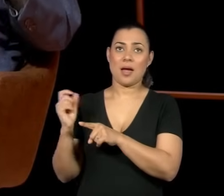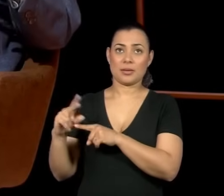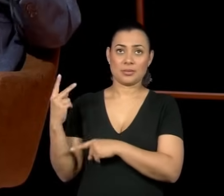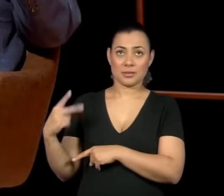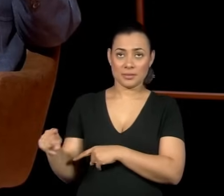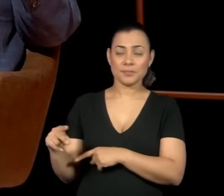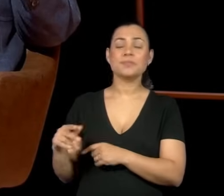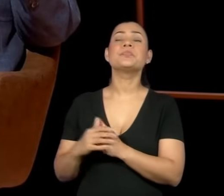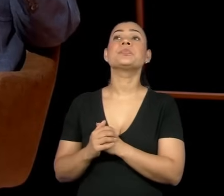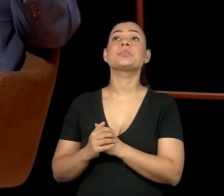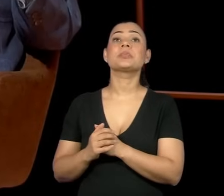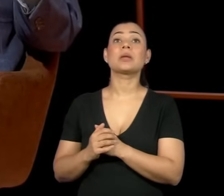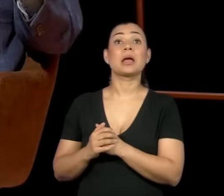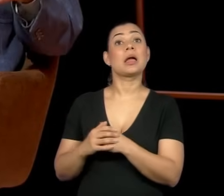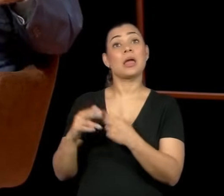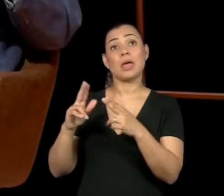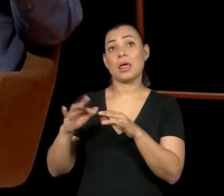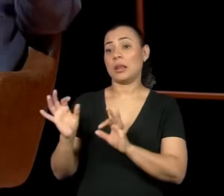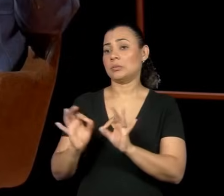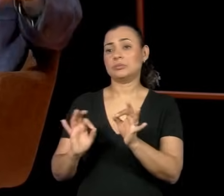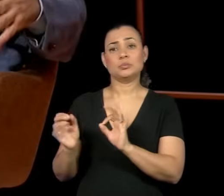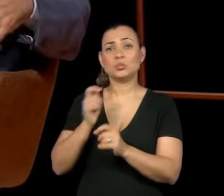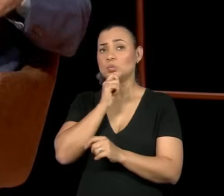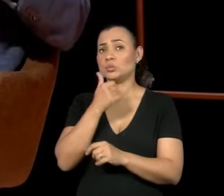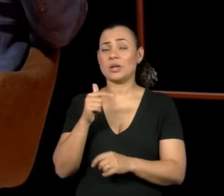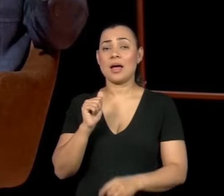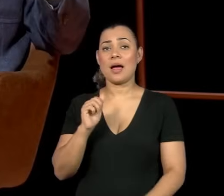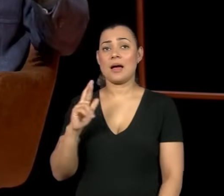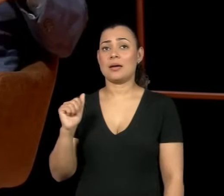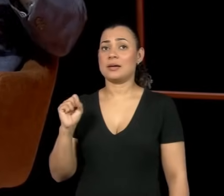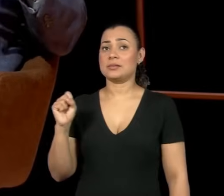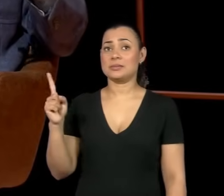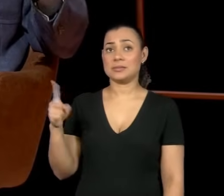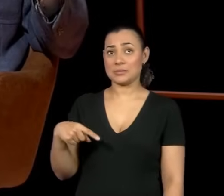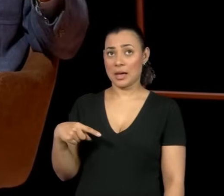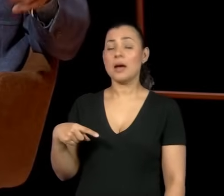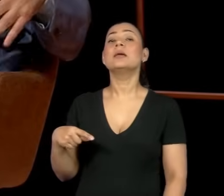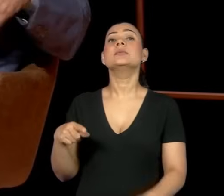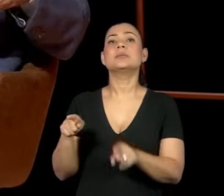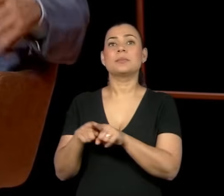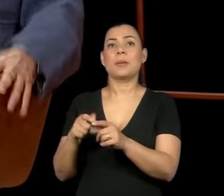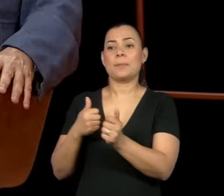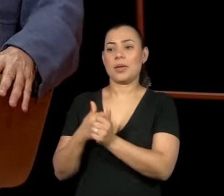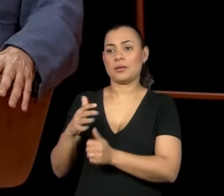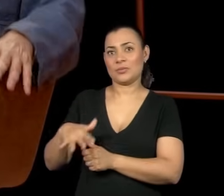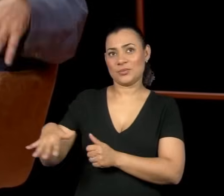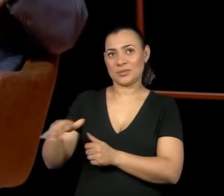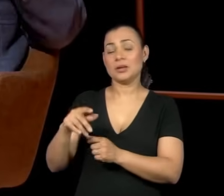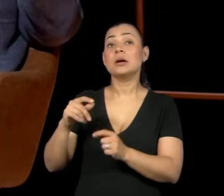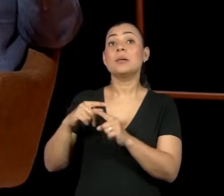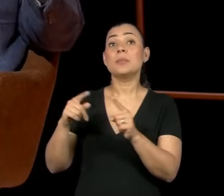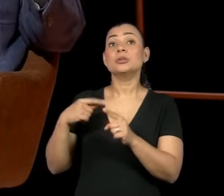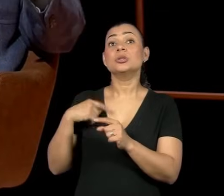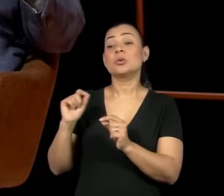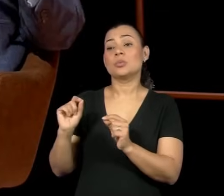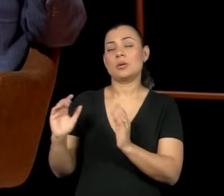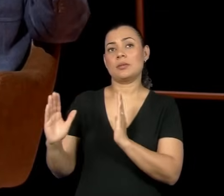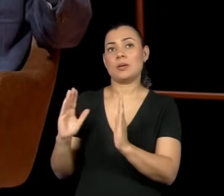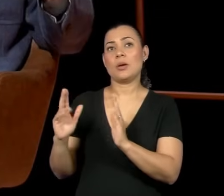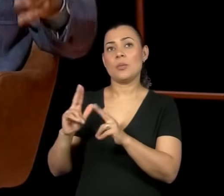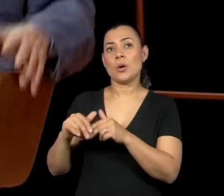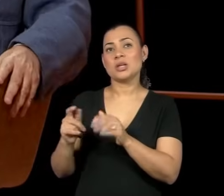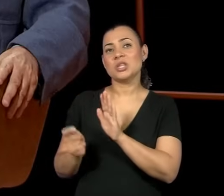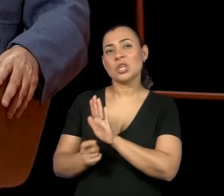Araçá. Carreira desorganizada por causa que ela tinha só 2 horas normais, por causa de